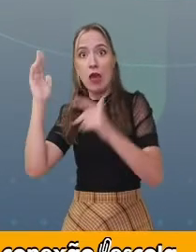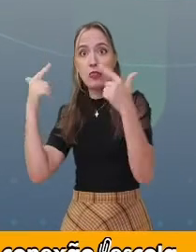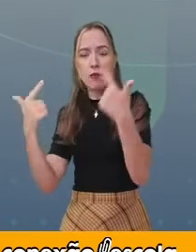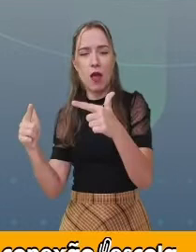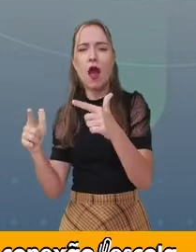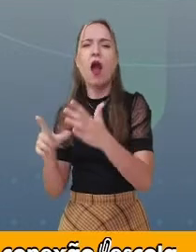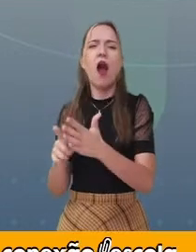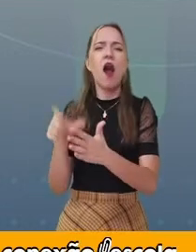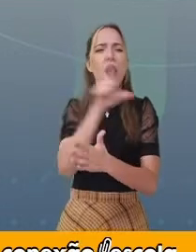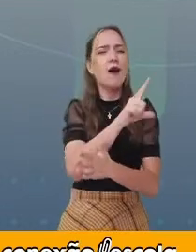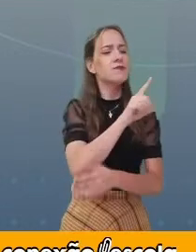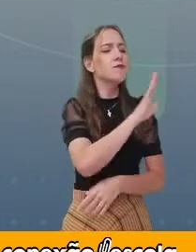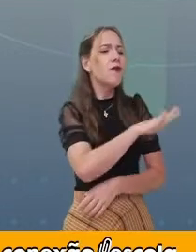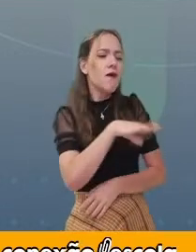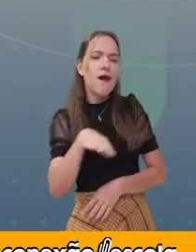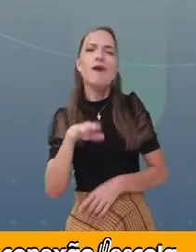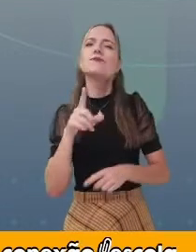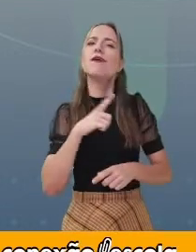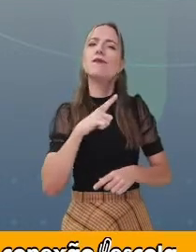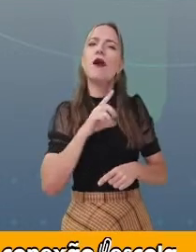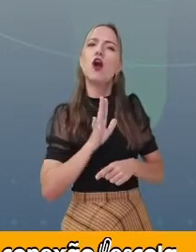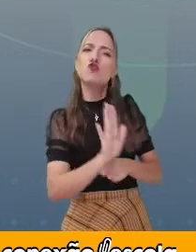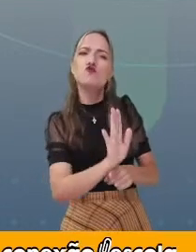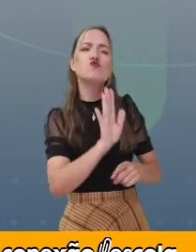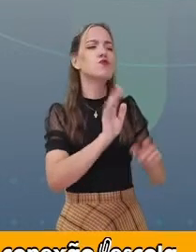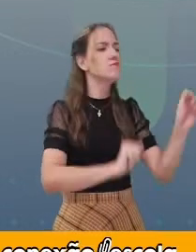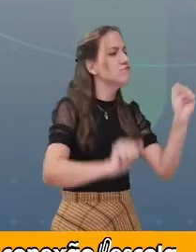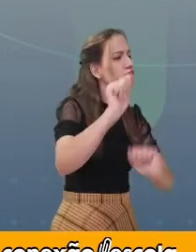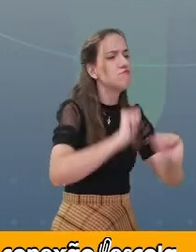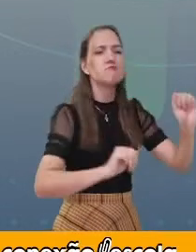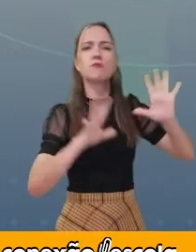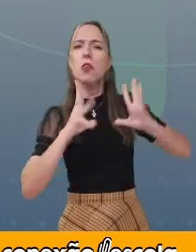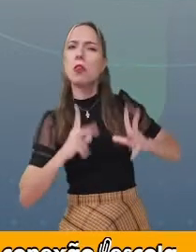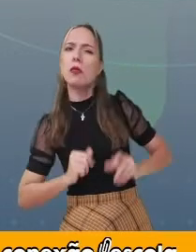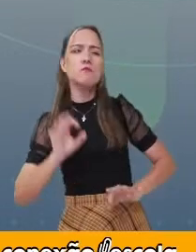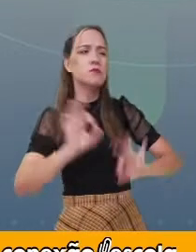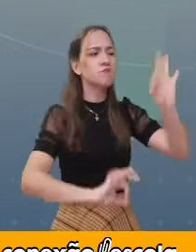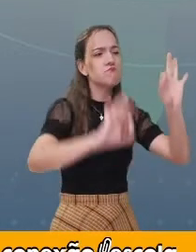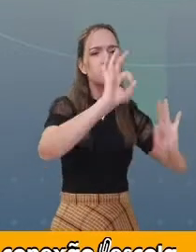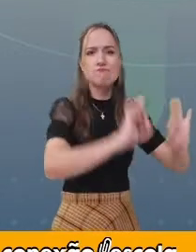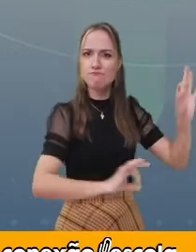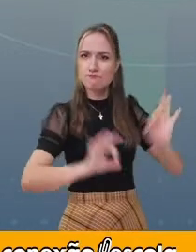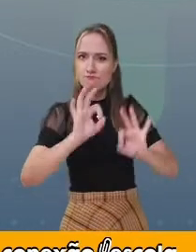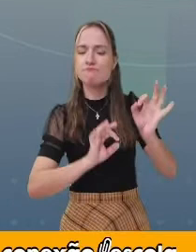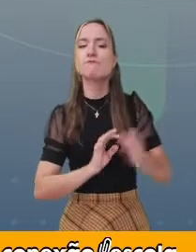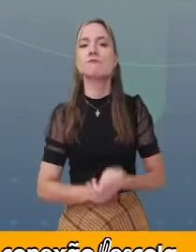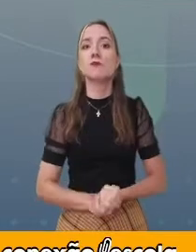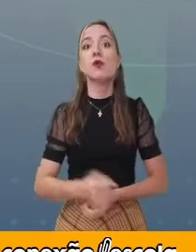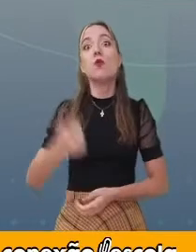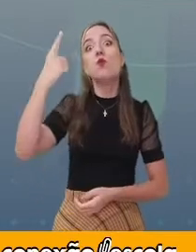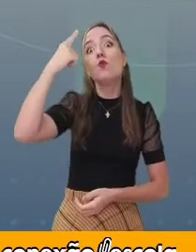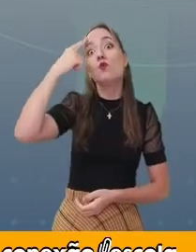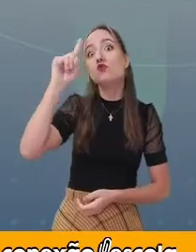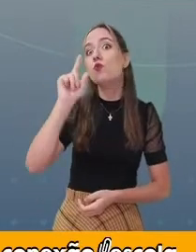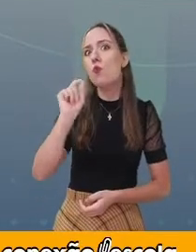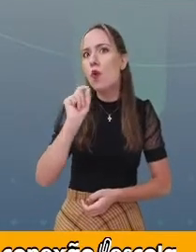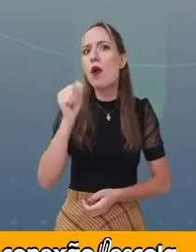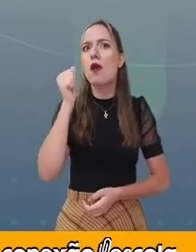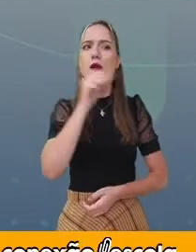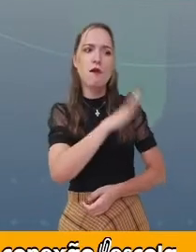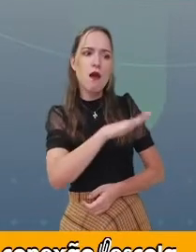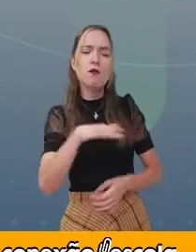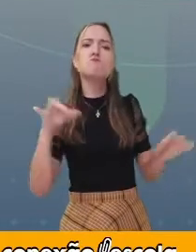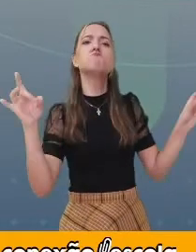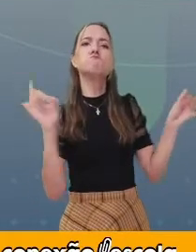trabalho, as crianças ajudavam nos afazeres domésticos. Um dia, depois que tinham